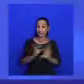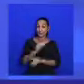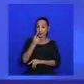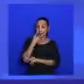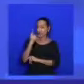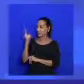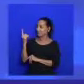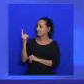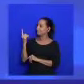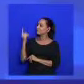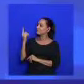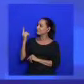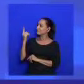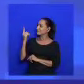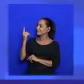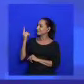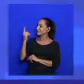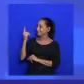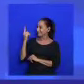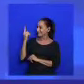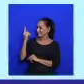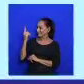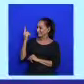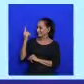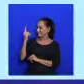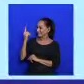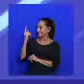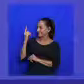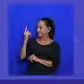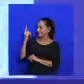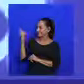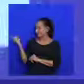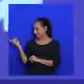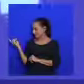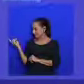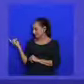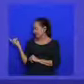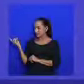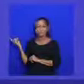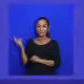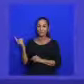preparado. Bolas posicionadas. Valendo!